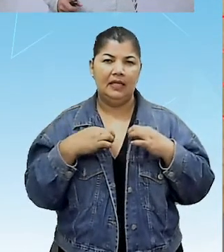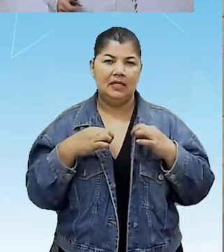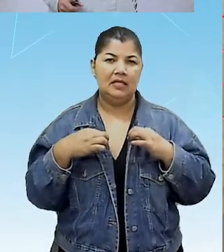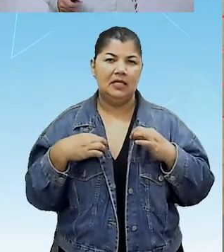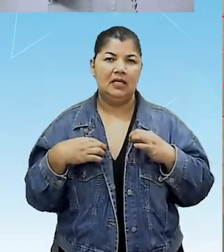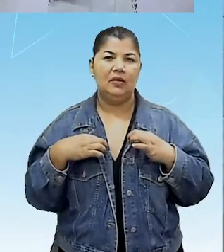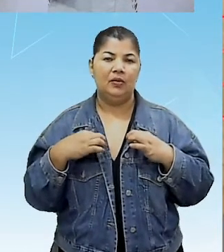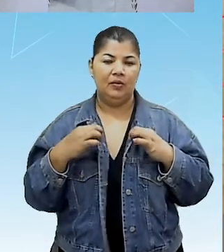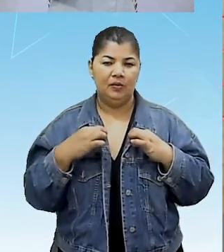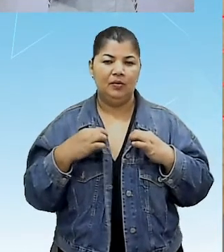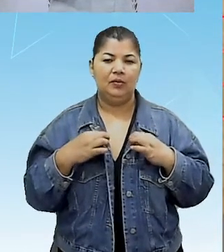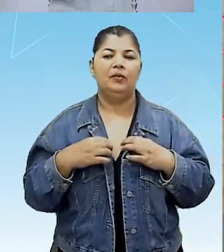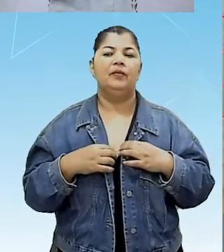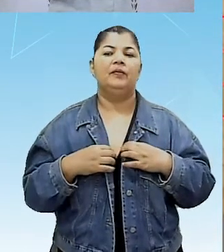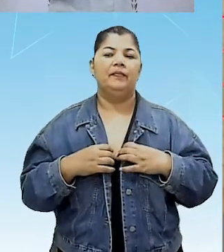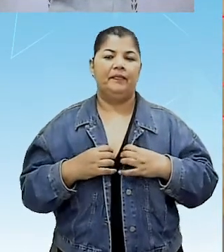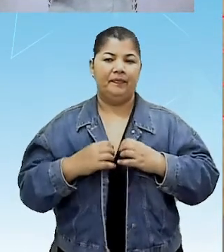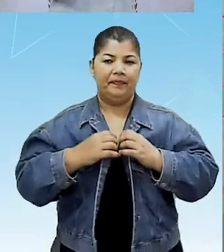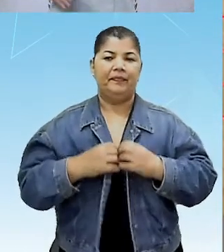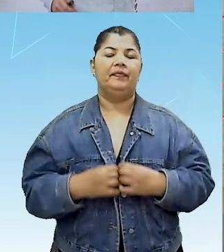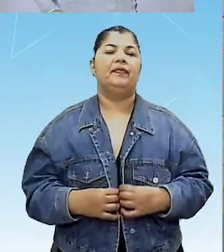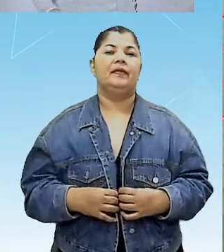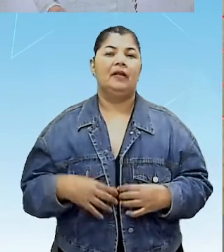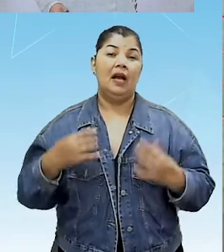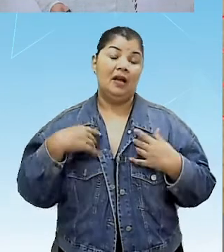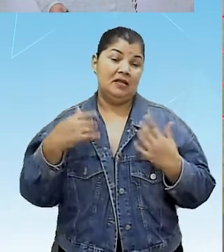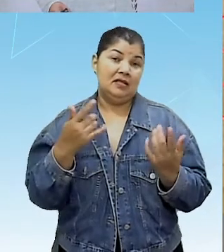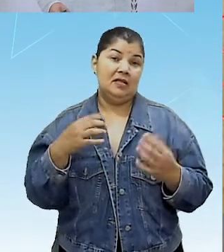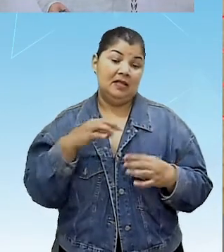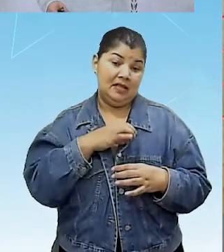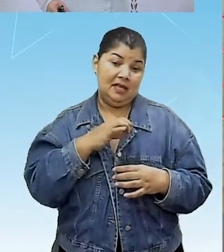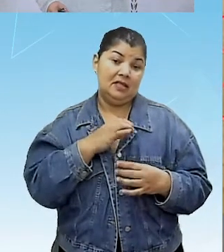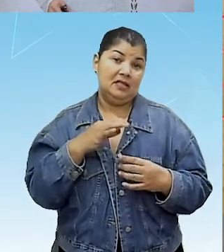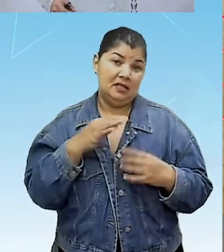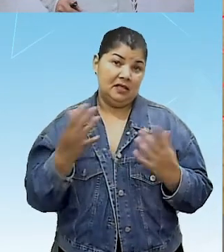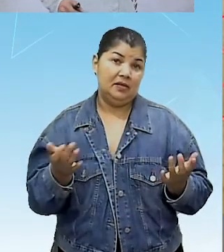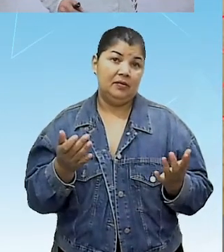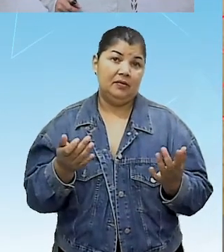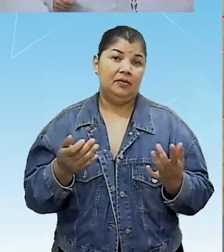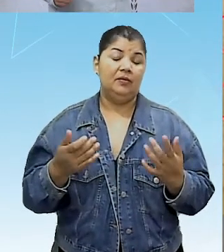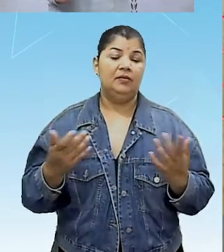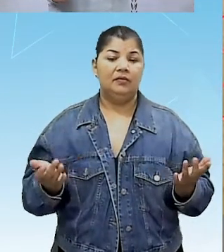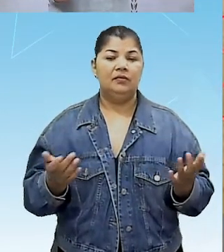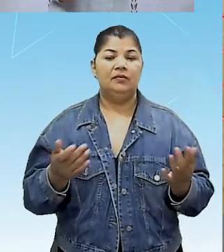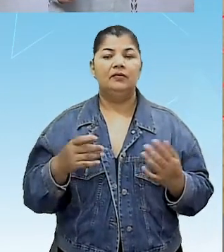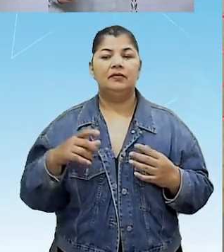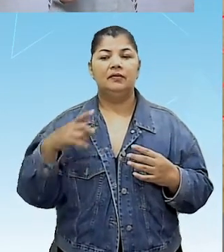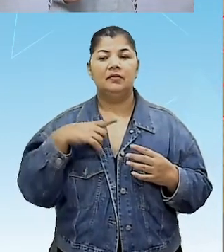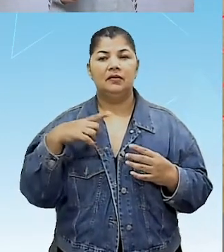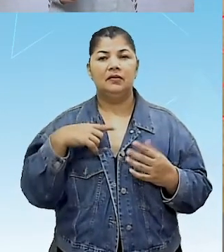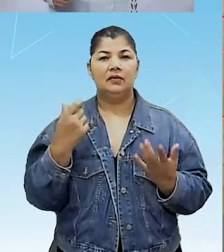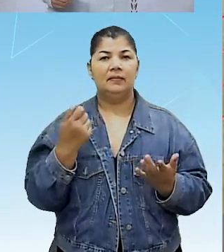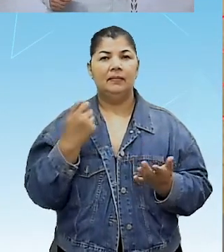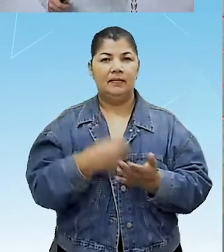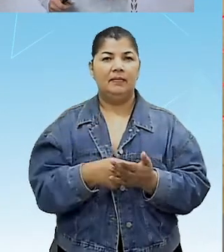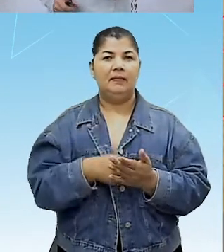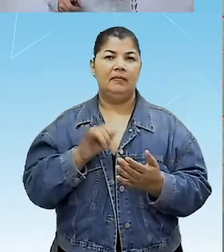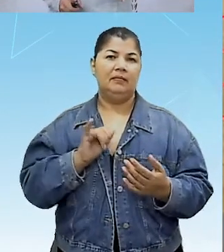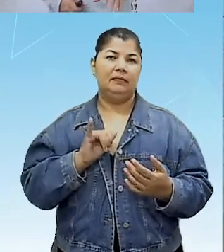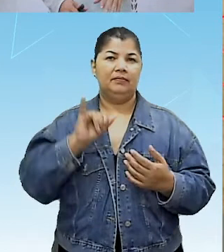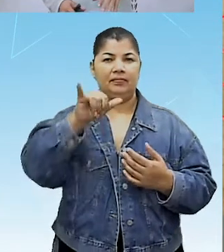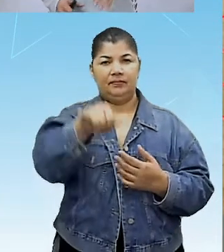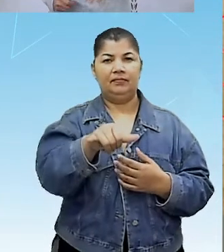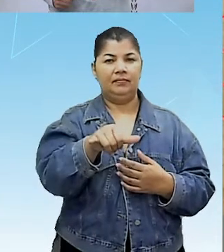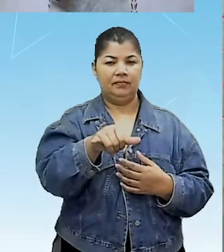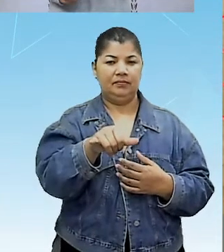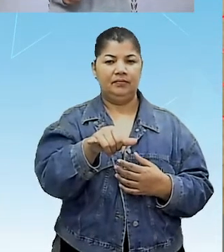aqui na técnica. Fica aí. Beleza, obrigado. Ó, preste atenção. Se você for pegar for pagar uma passagem aérea e for agora para o